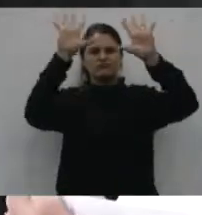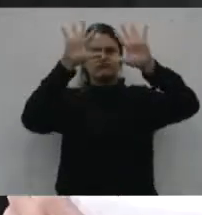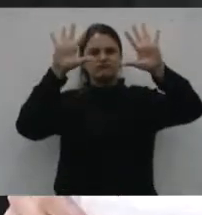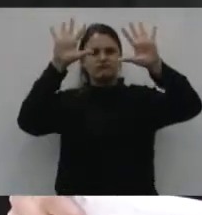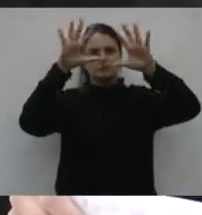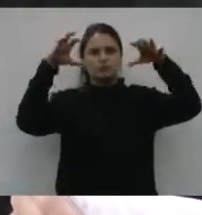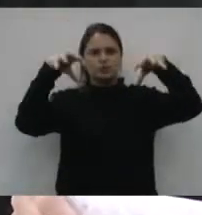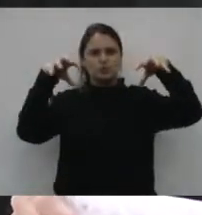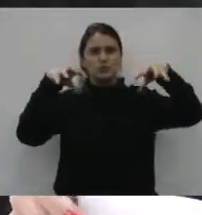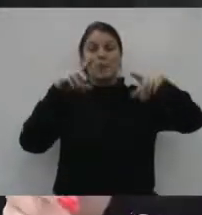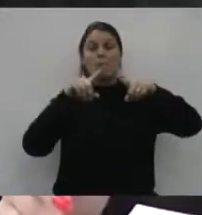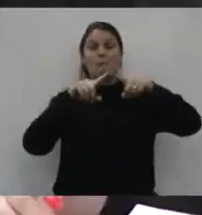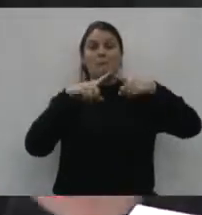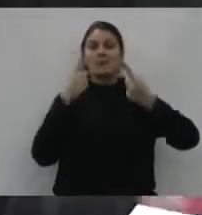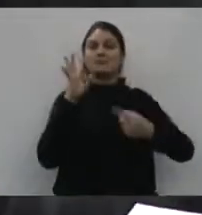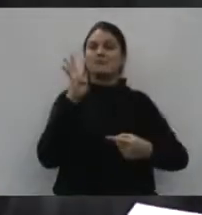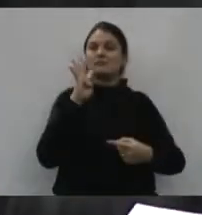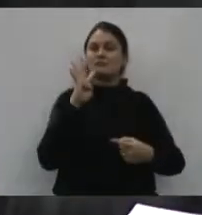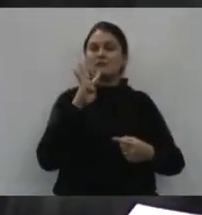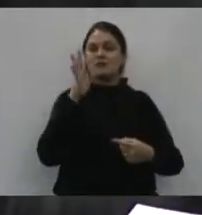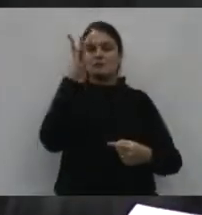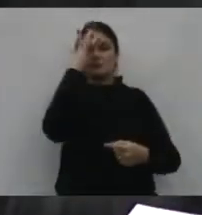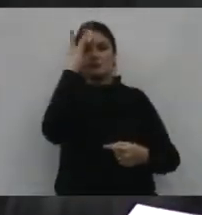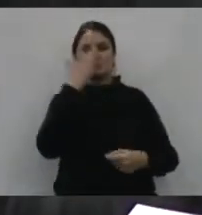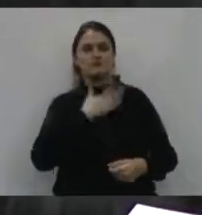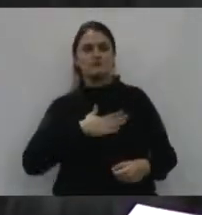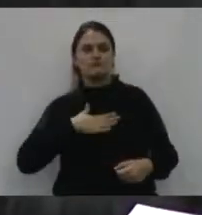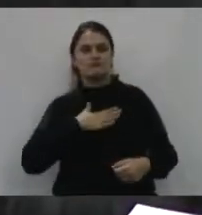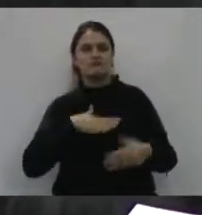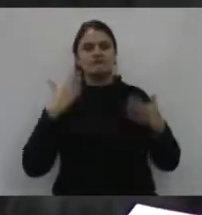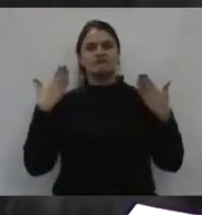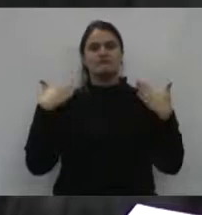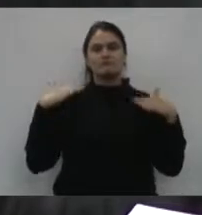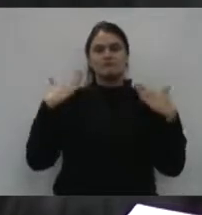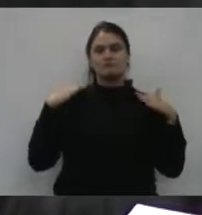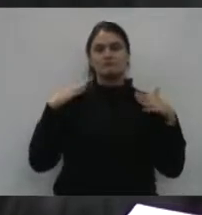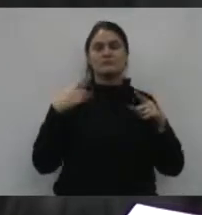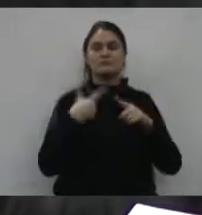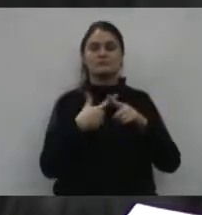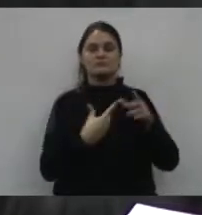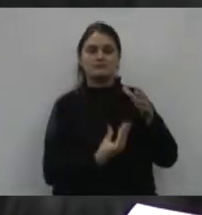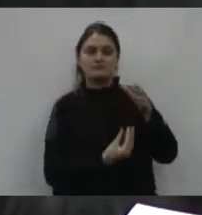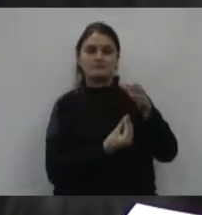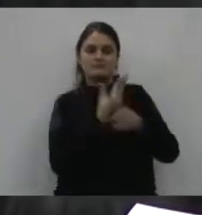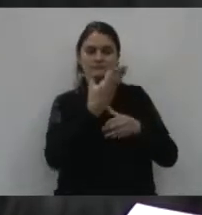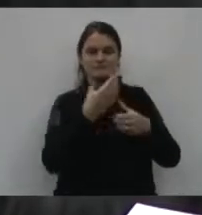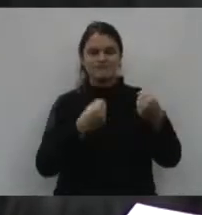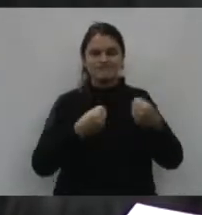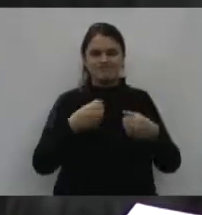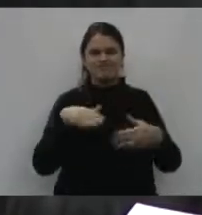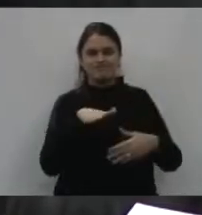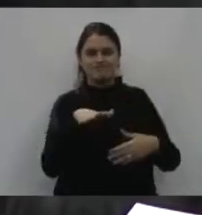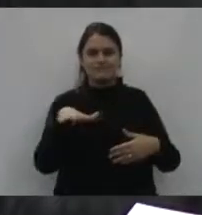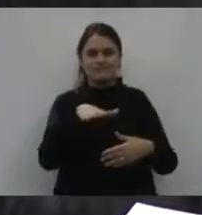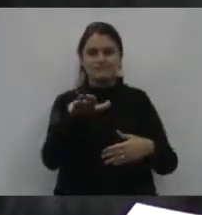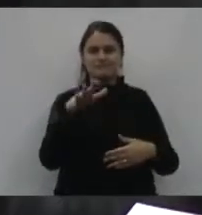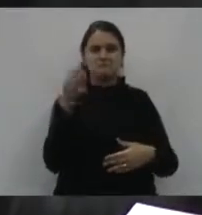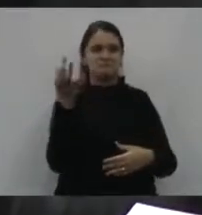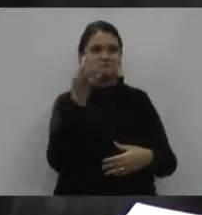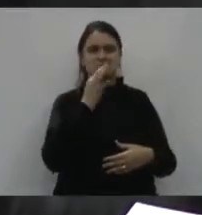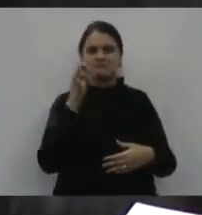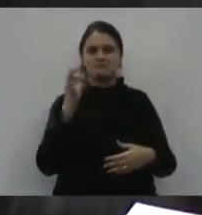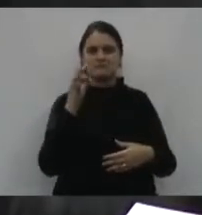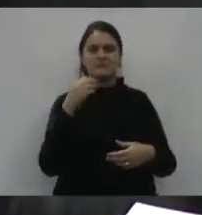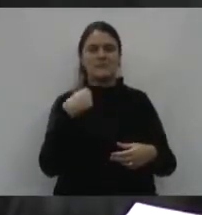com garra, onde nós vimos aí a possibilidade de estar surgindo pilotos de um talento